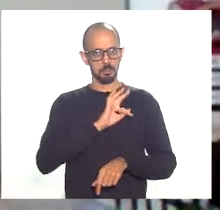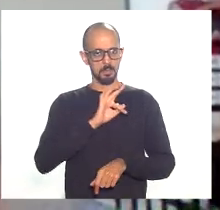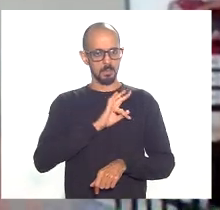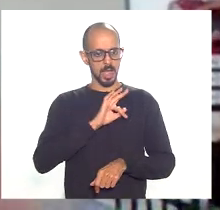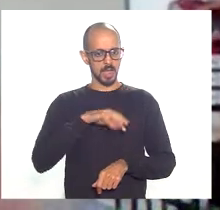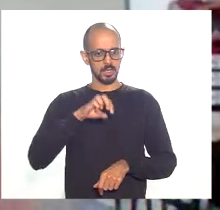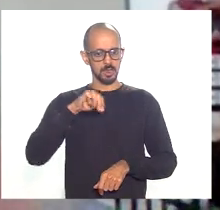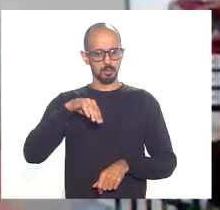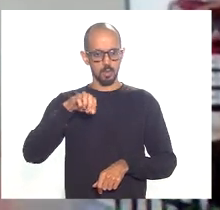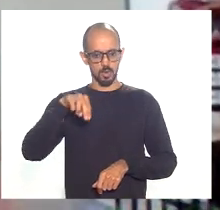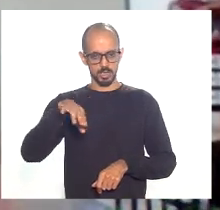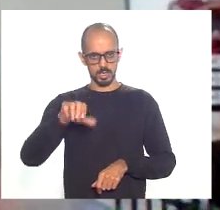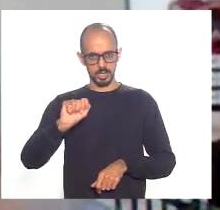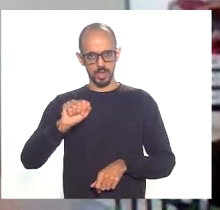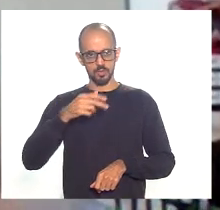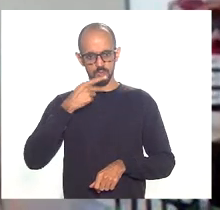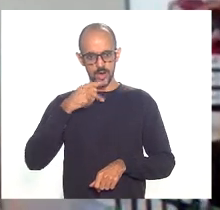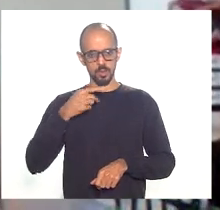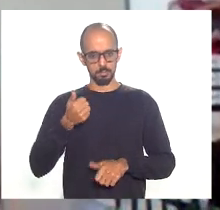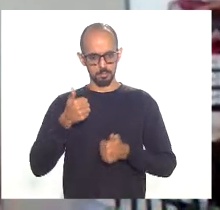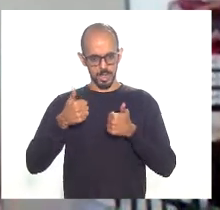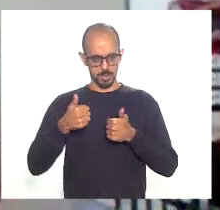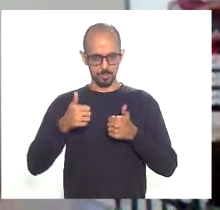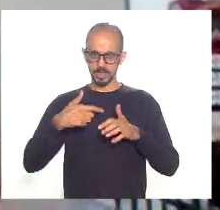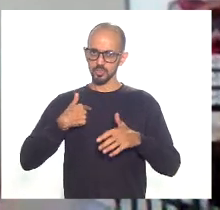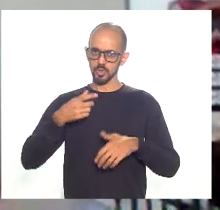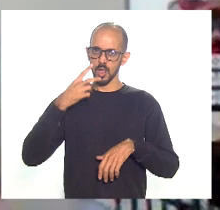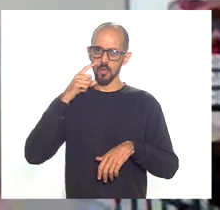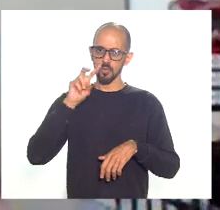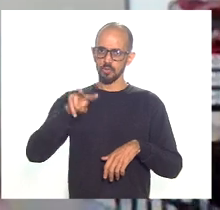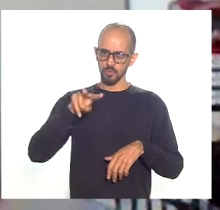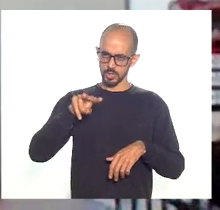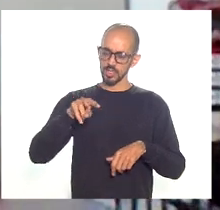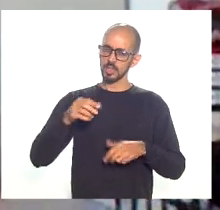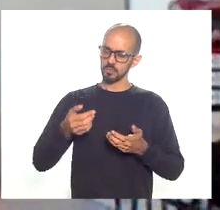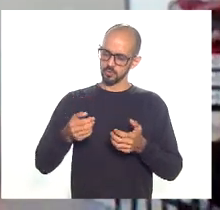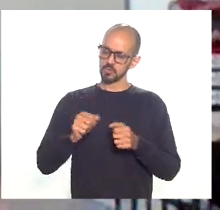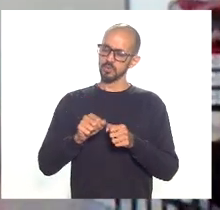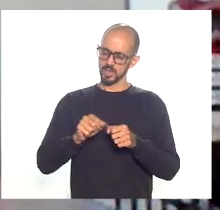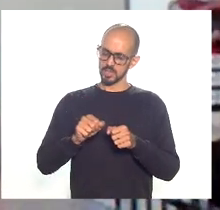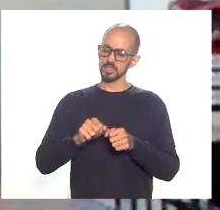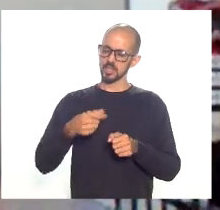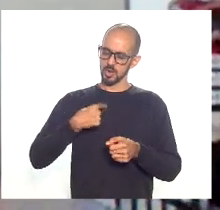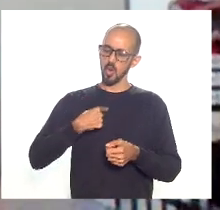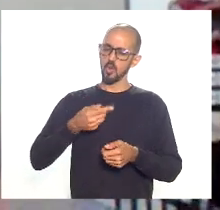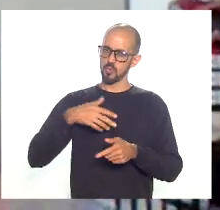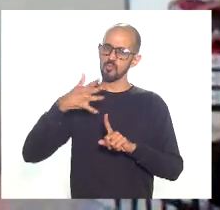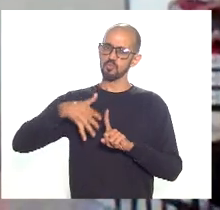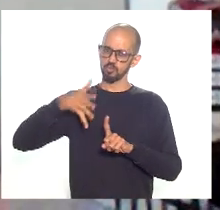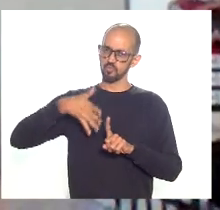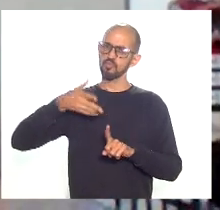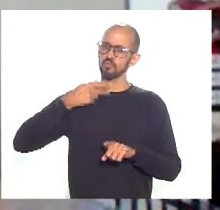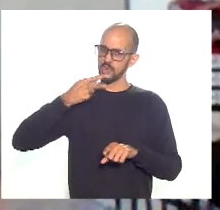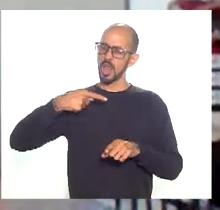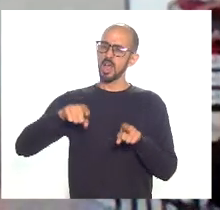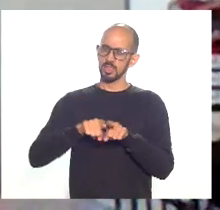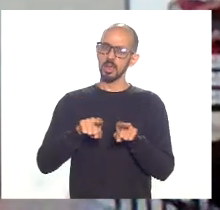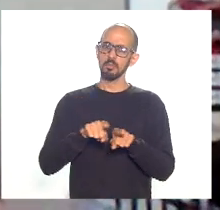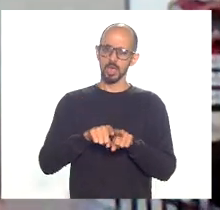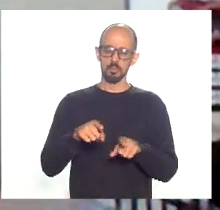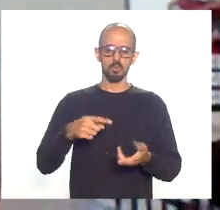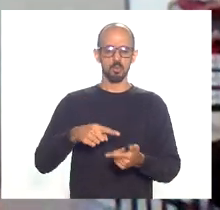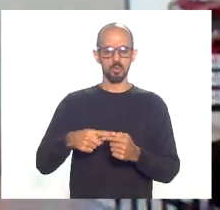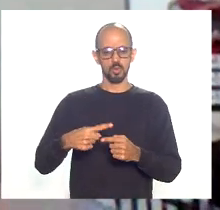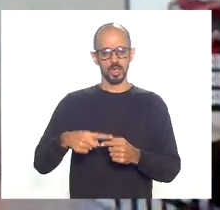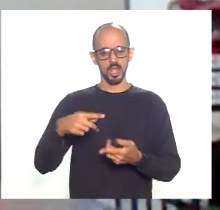Mônica Francisco. Mas o que eu assisti aqui me fez me manifestar, porque, na verdade,